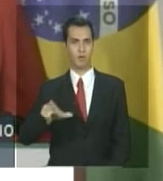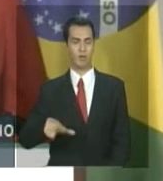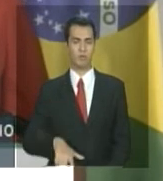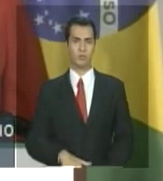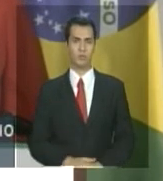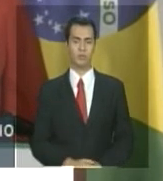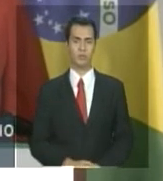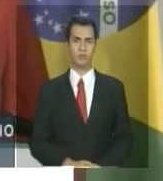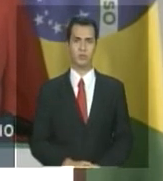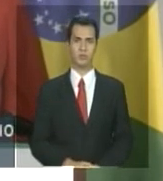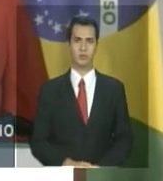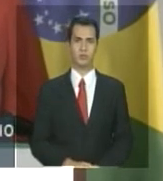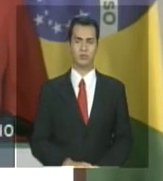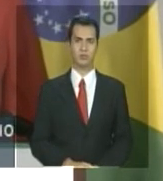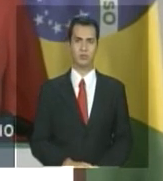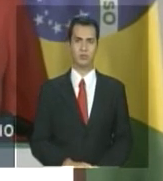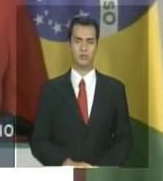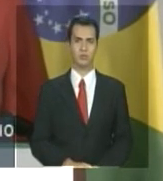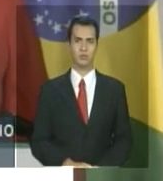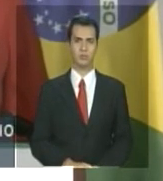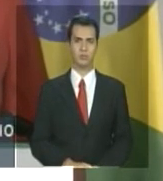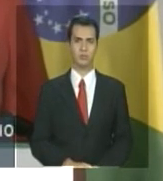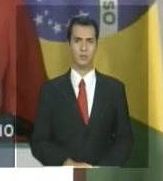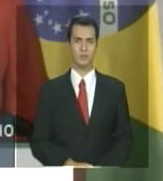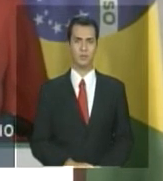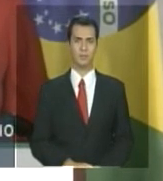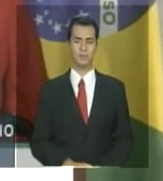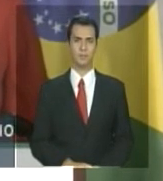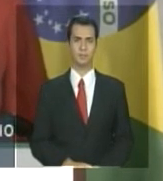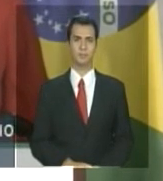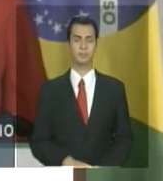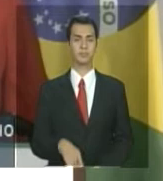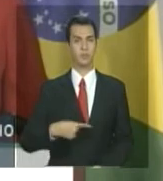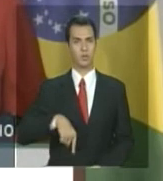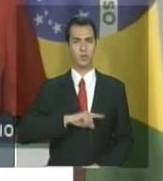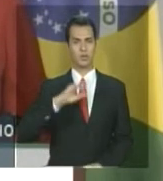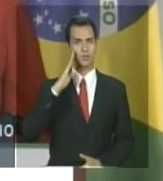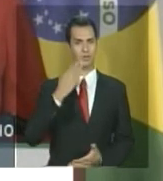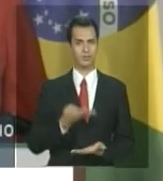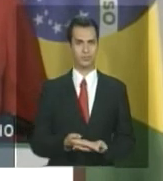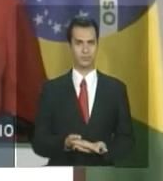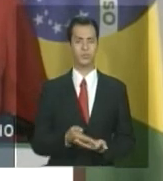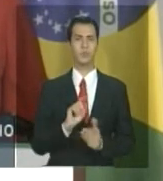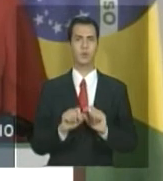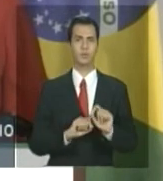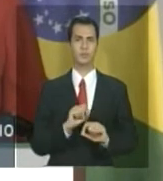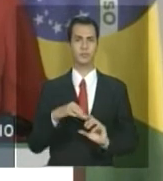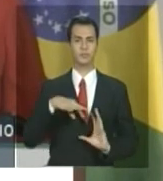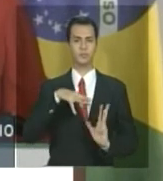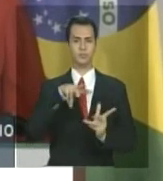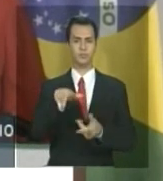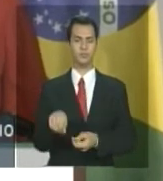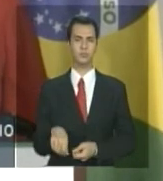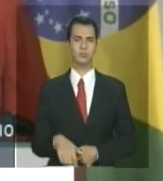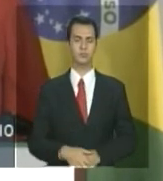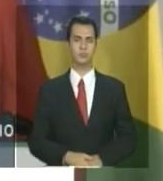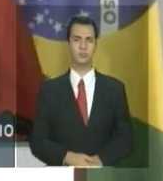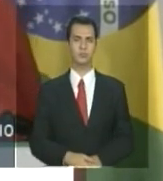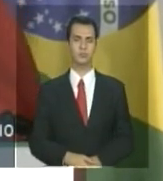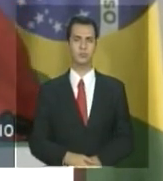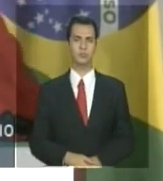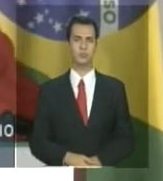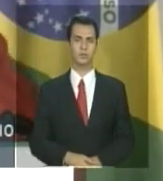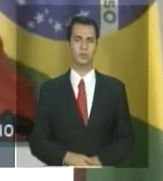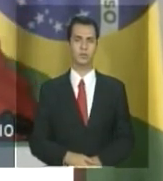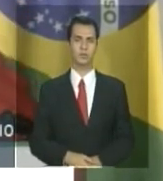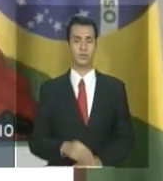E nós acreditamos, portanto, que a fragilidade da economia mundial não pode converter-se em